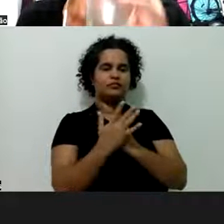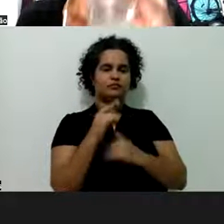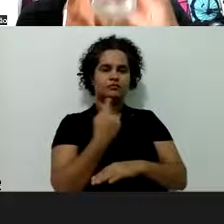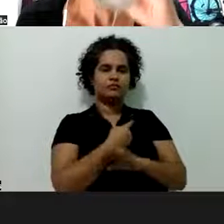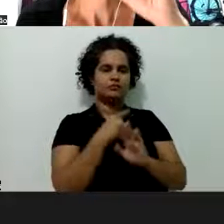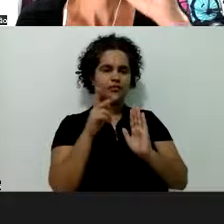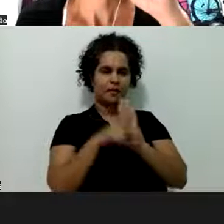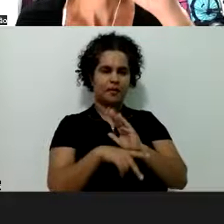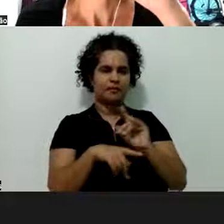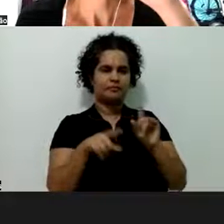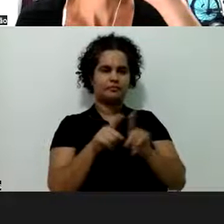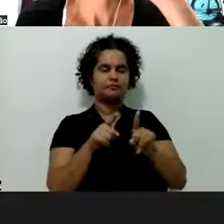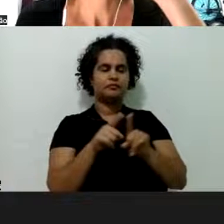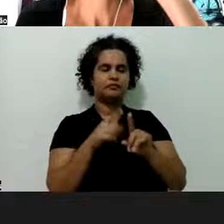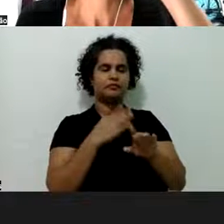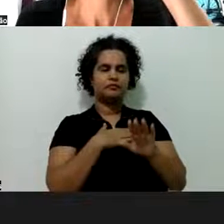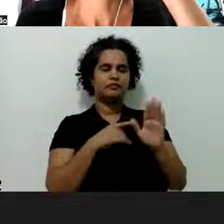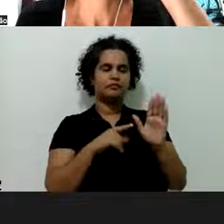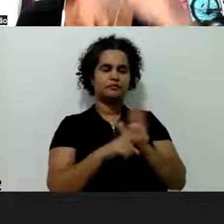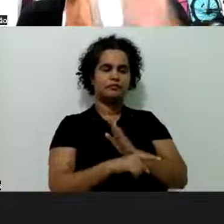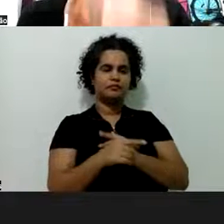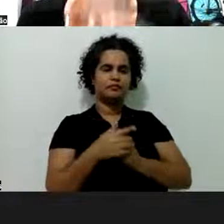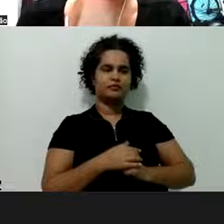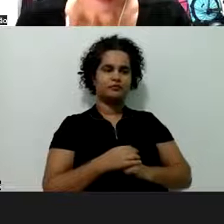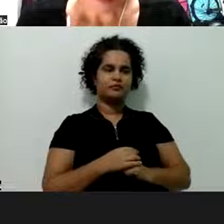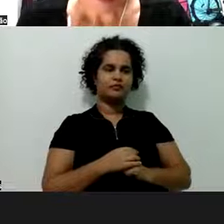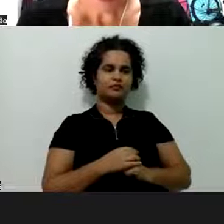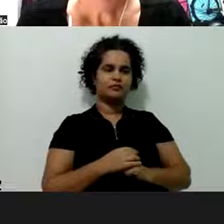também. A minha pergunta, eu ia falar um pouco sobre a